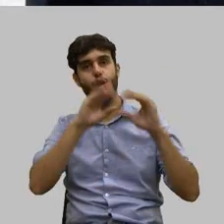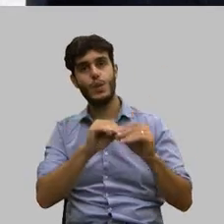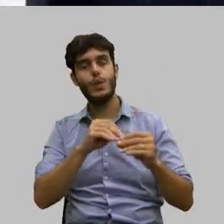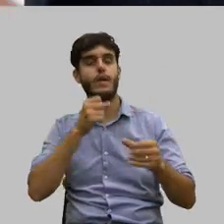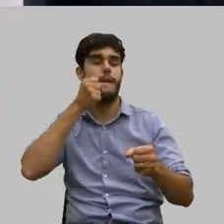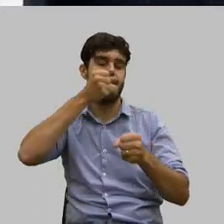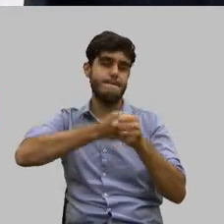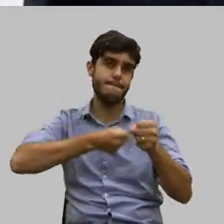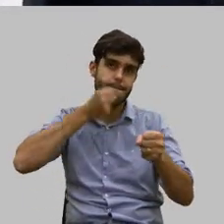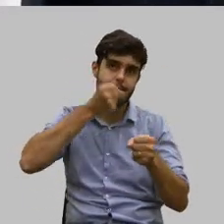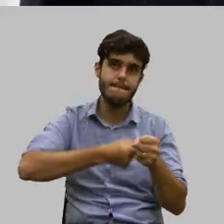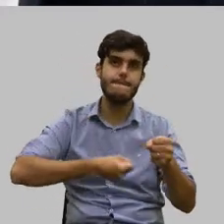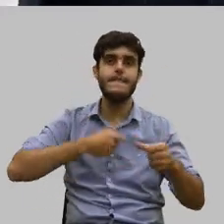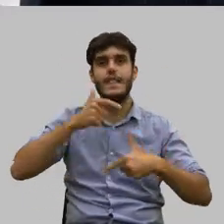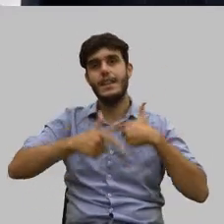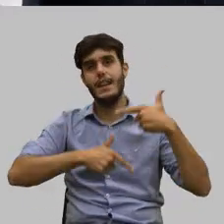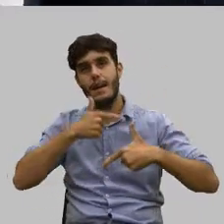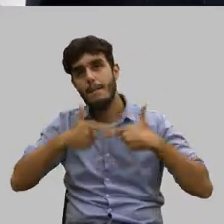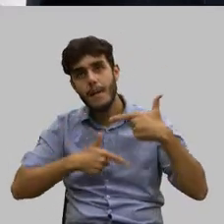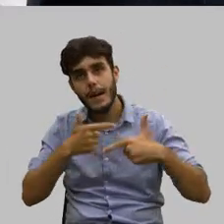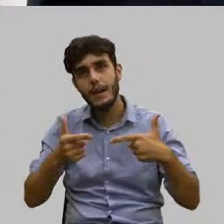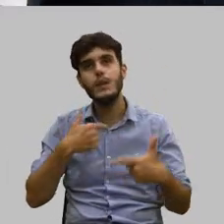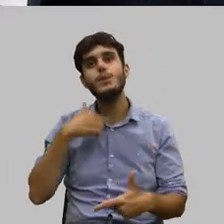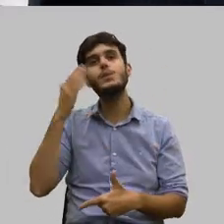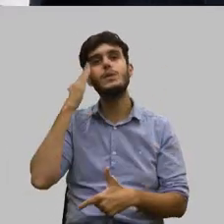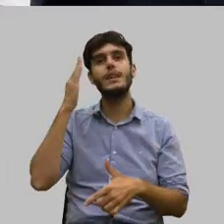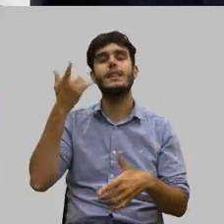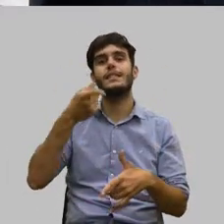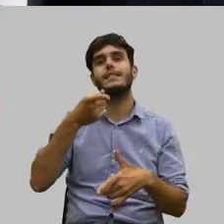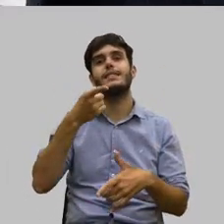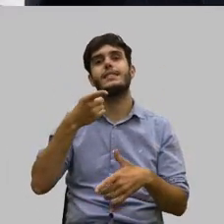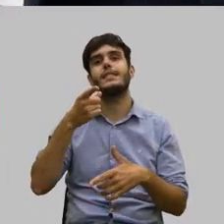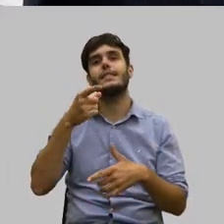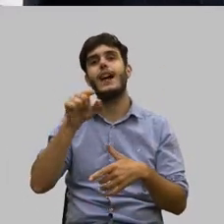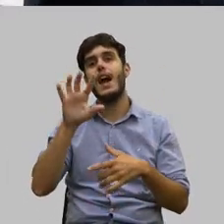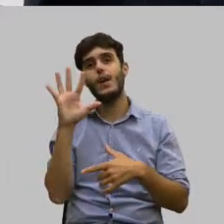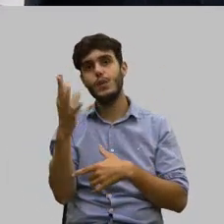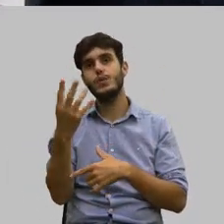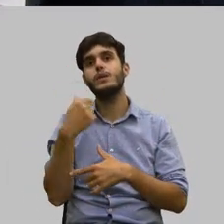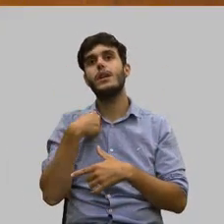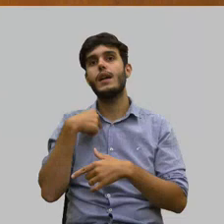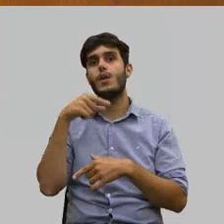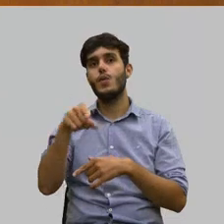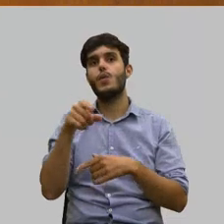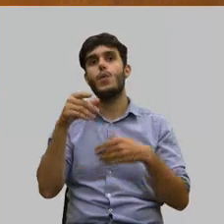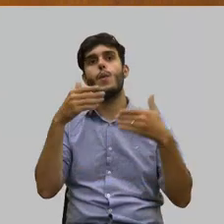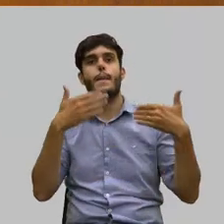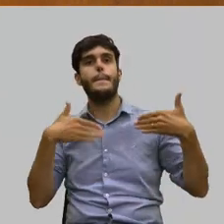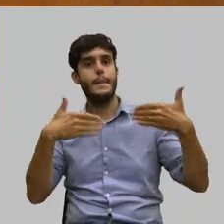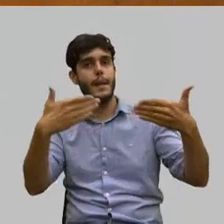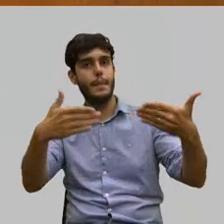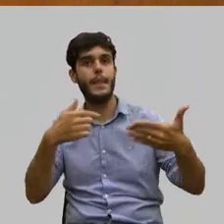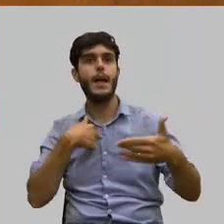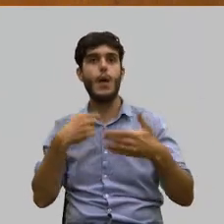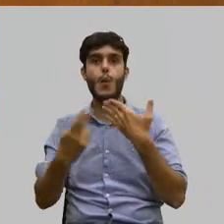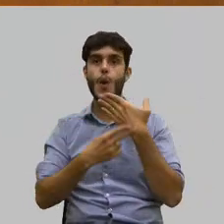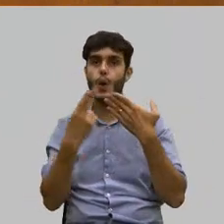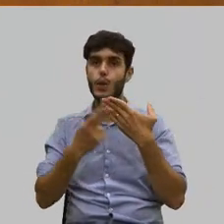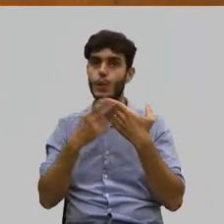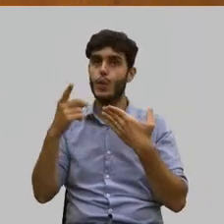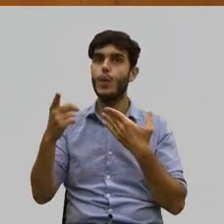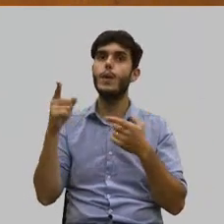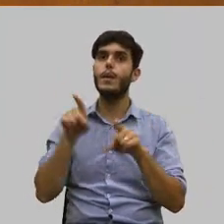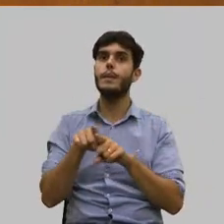sei o tamanho do estrago laviola porque eu fui o autor da comissão parlamentar de inquérito Nós escolhemos